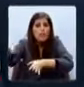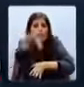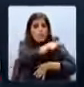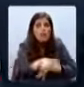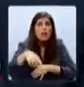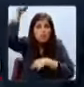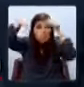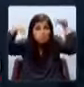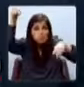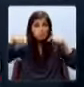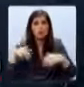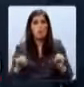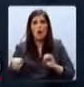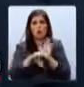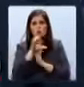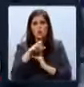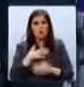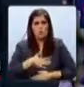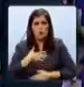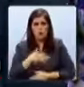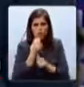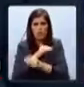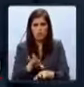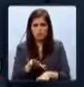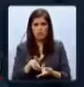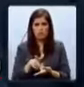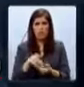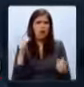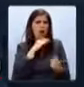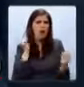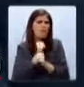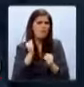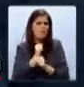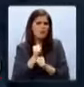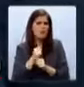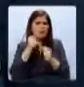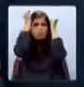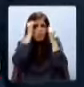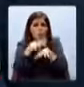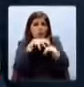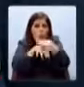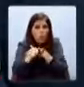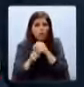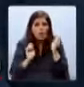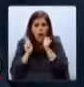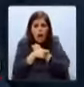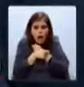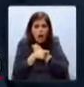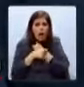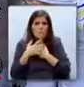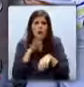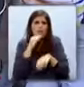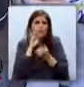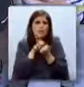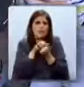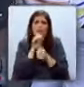crianças poderem tomar banho. É um frio que eles é insuportável, têm que vir com mantas, gorros, luvas e mesmo assim continuam com